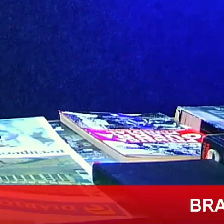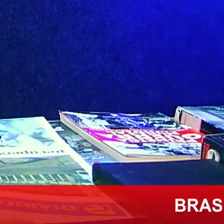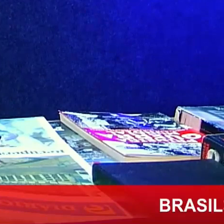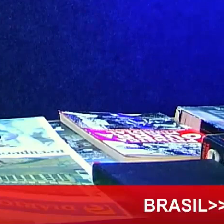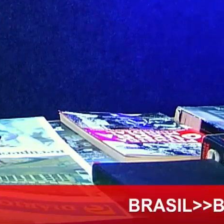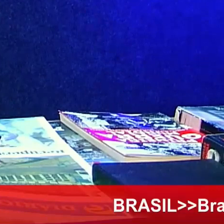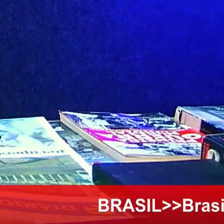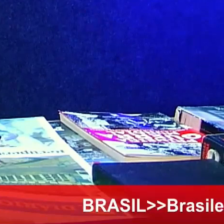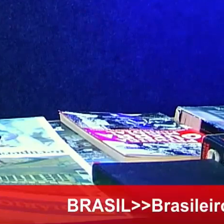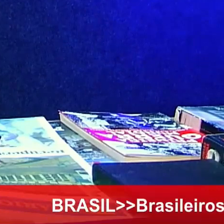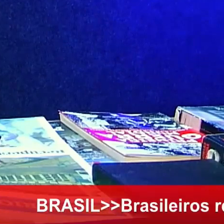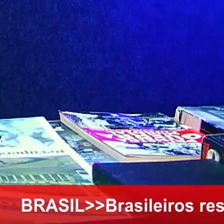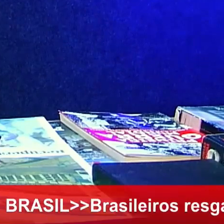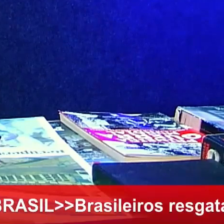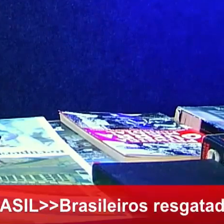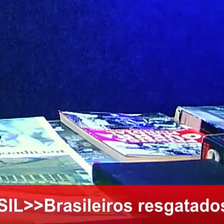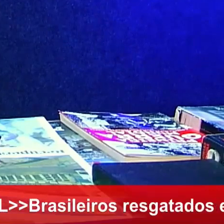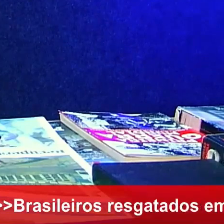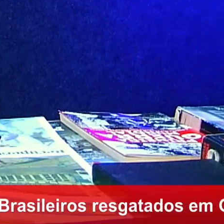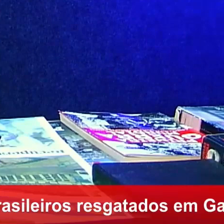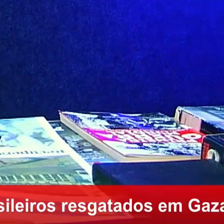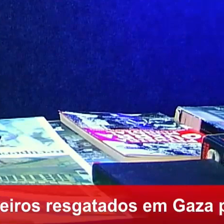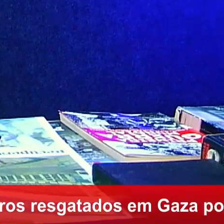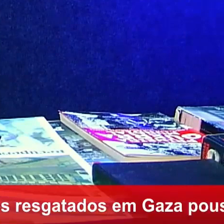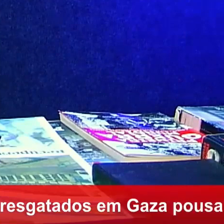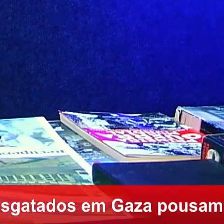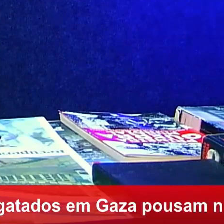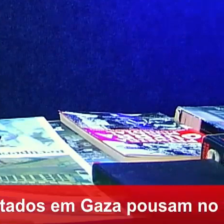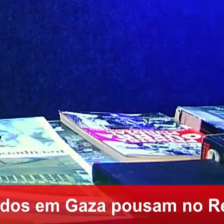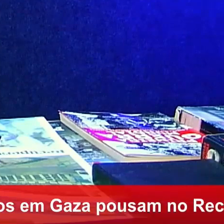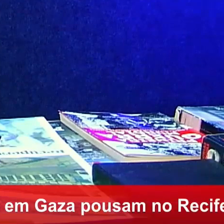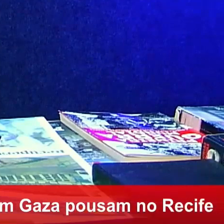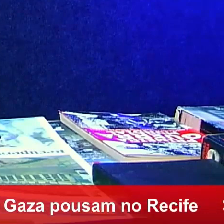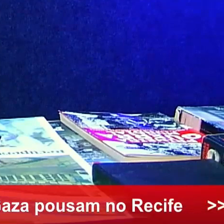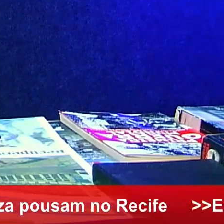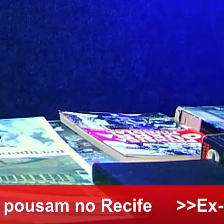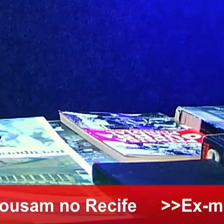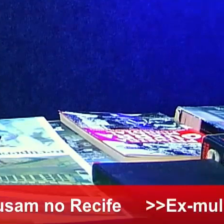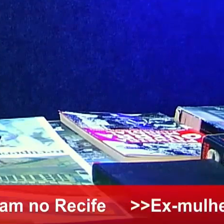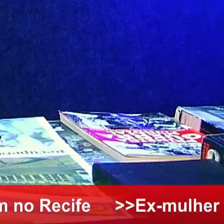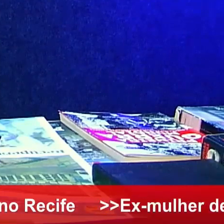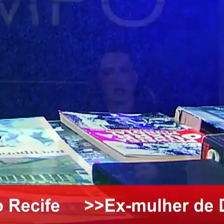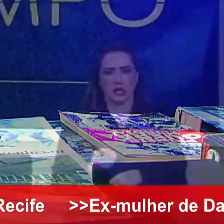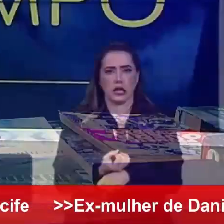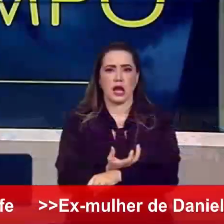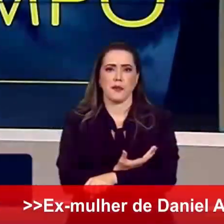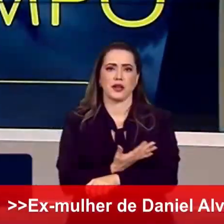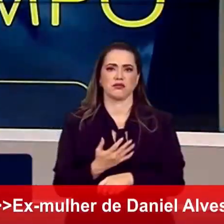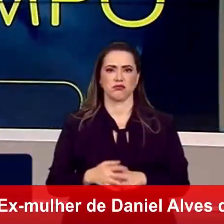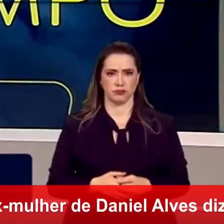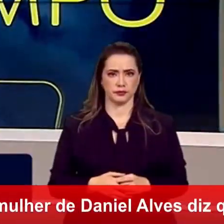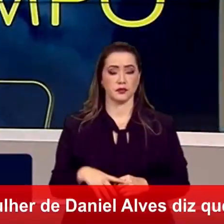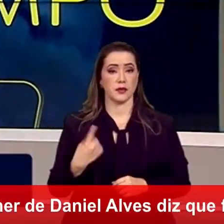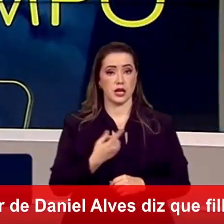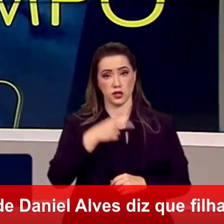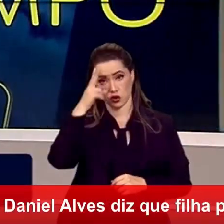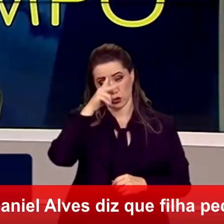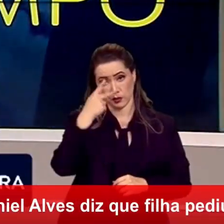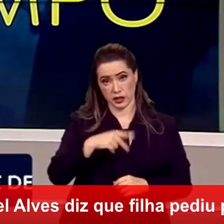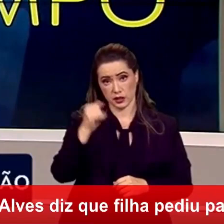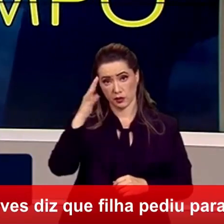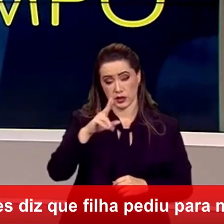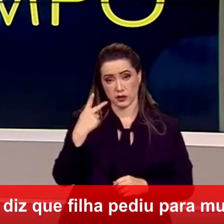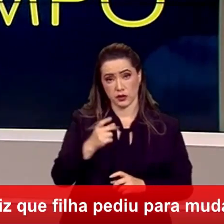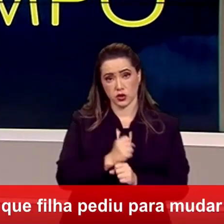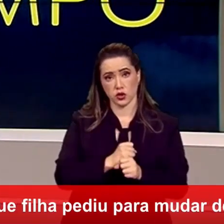Santa Catarina. Vamos dar um apanhado aí nessa previsão do tempo no Brasil inteiro, vamos? E a gente lembra que aqui no Brasil,